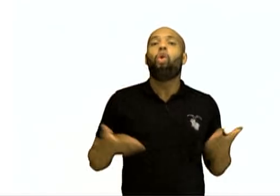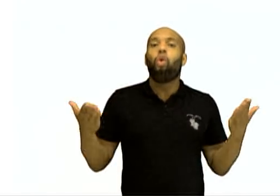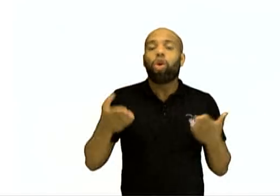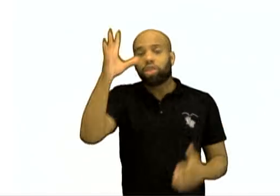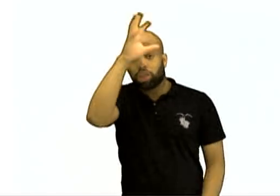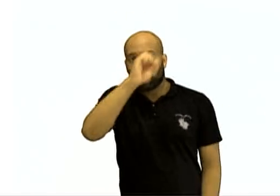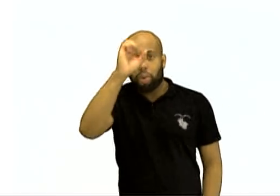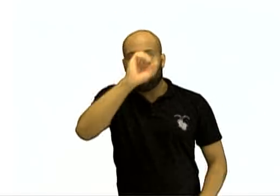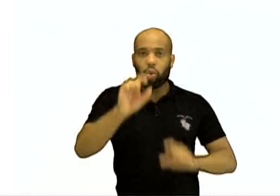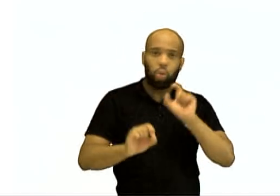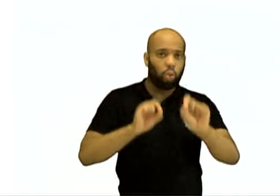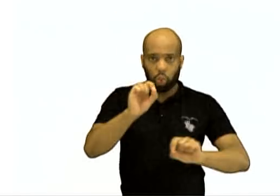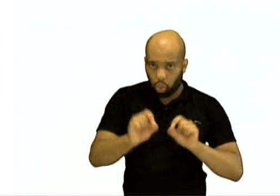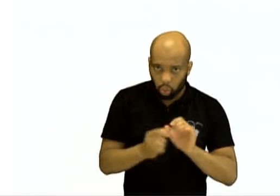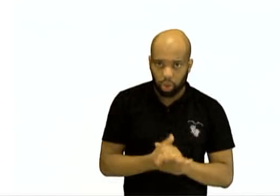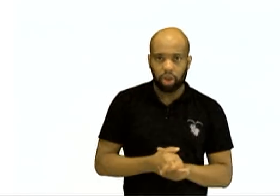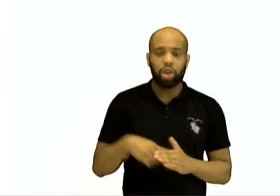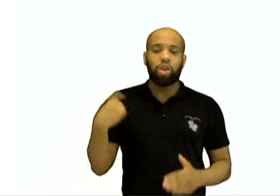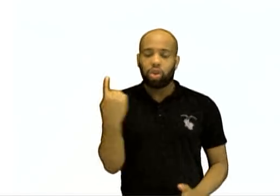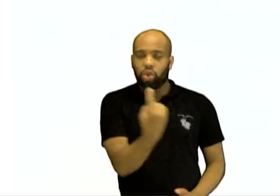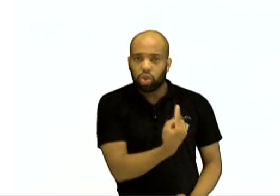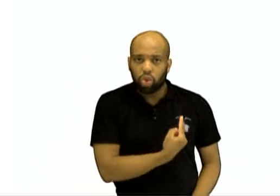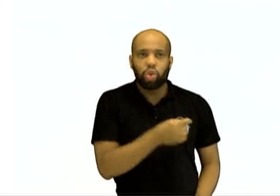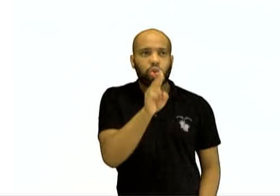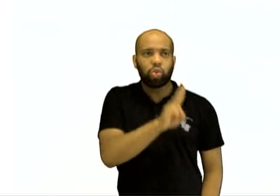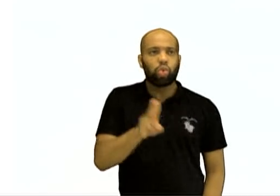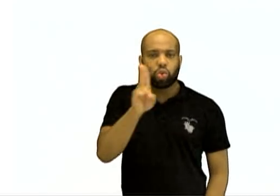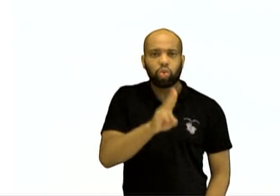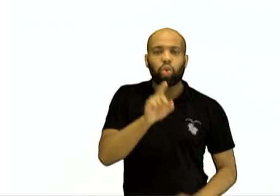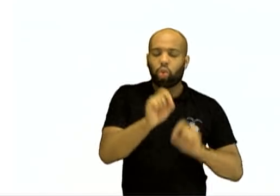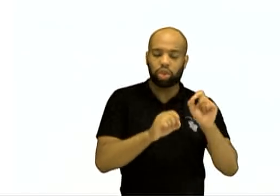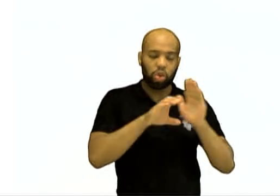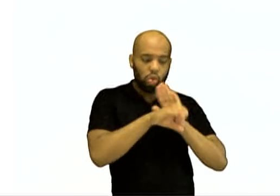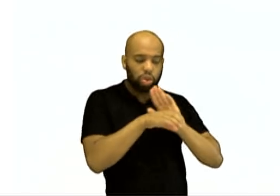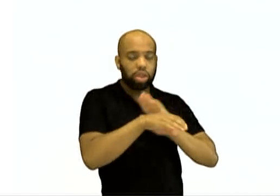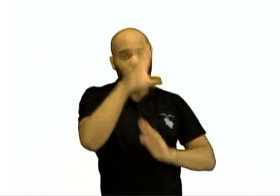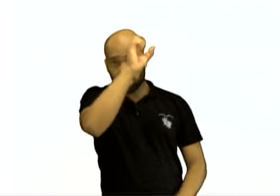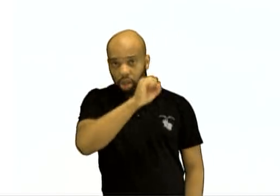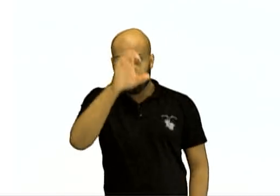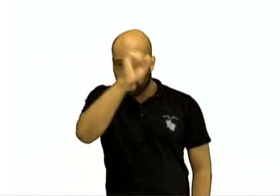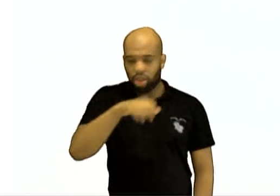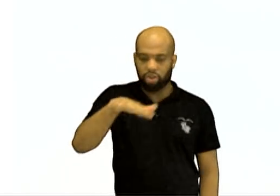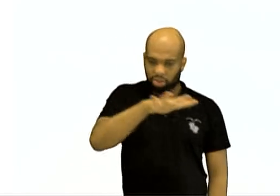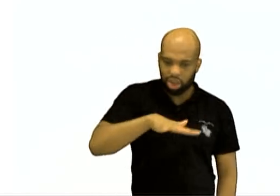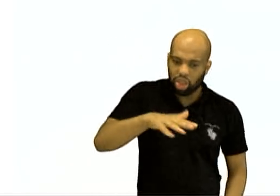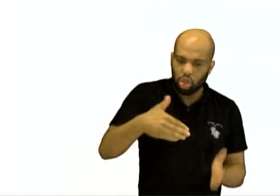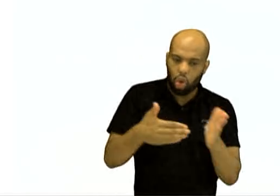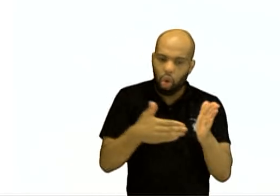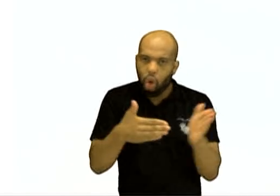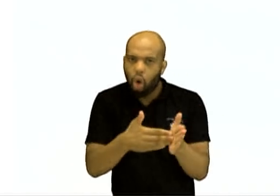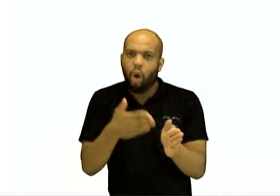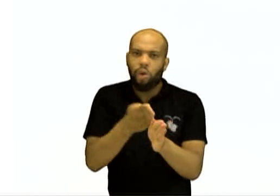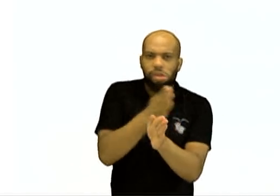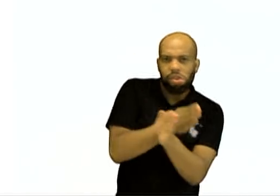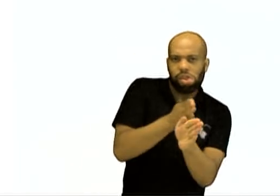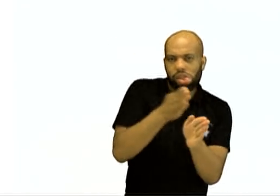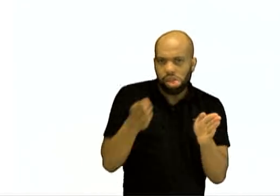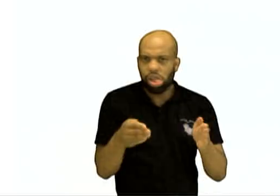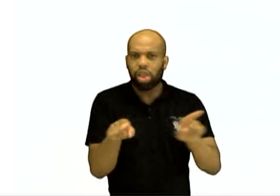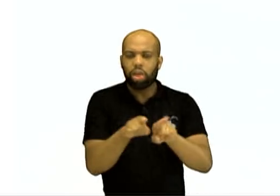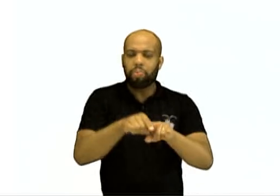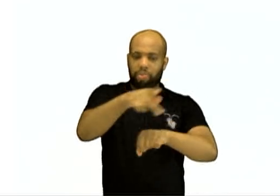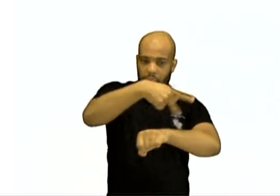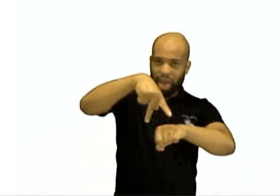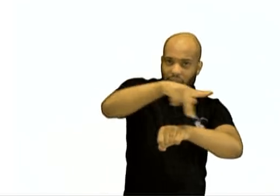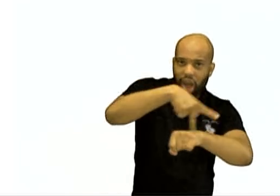nessa aula. Na aula de hoje, nós realizamos a aplicação de alguns conceitos, né? Território, limites, fronteiras, Estado, país e